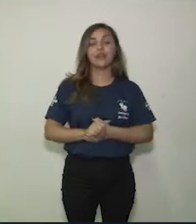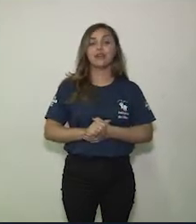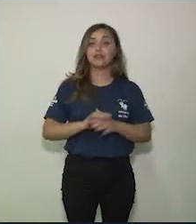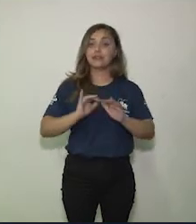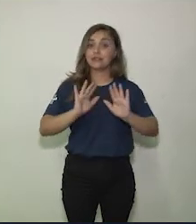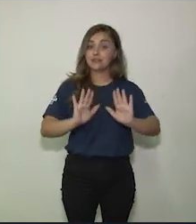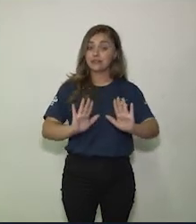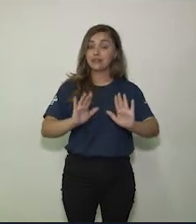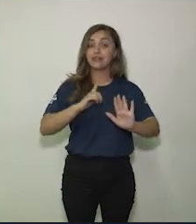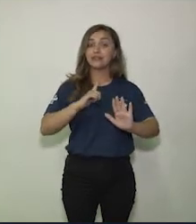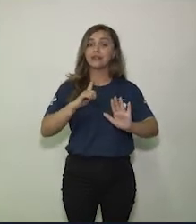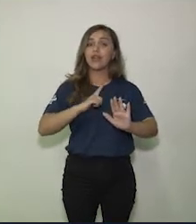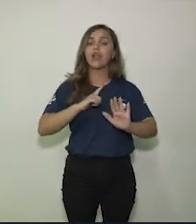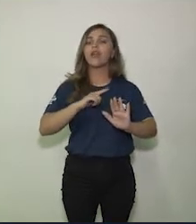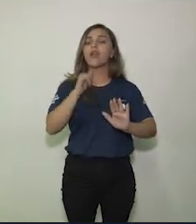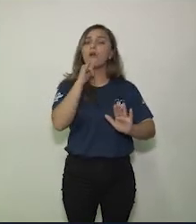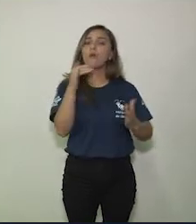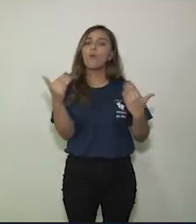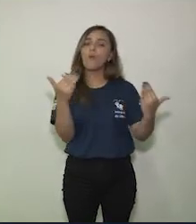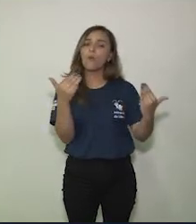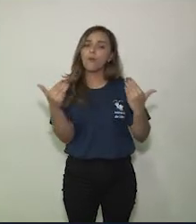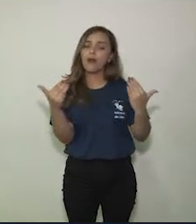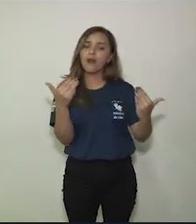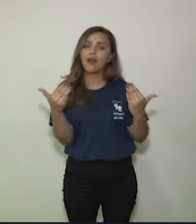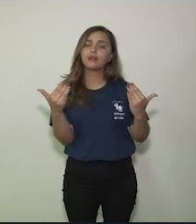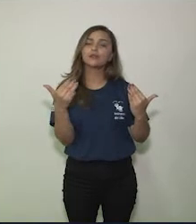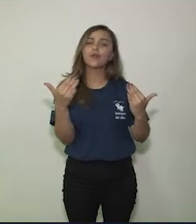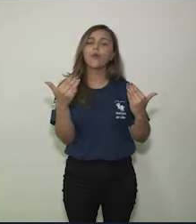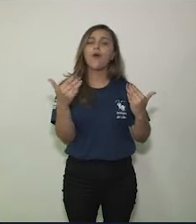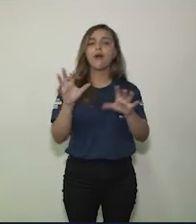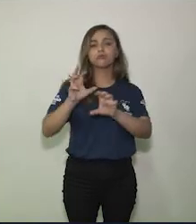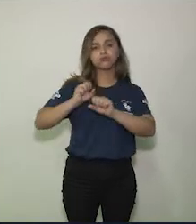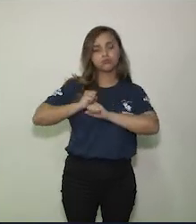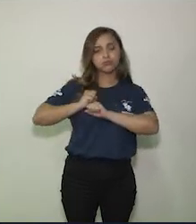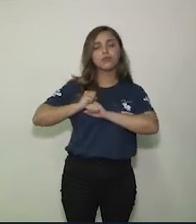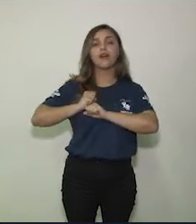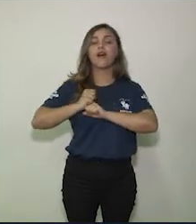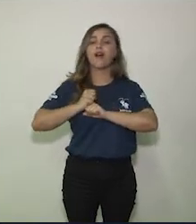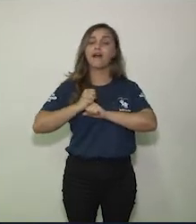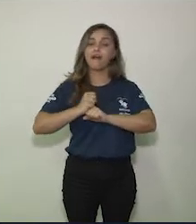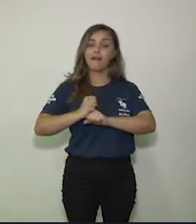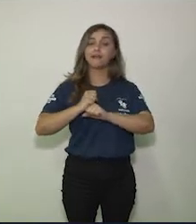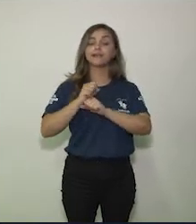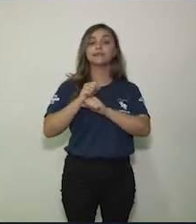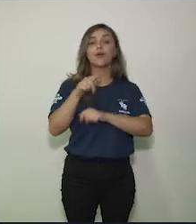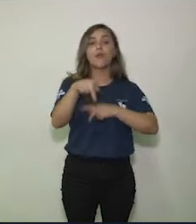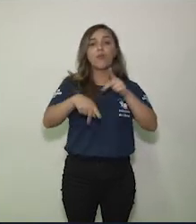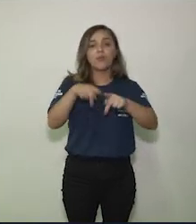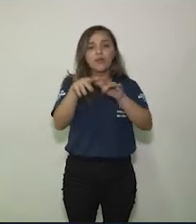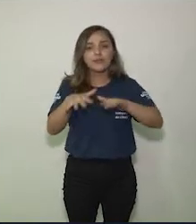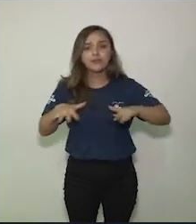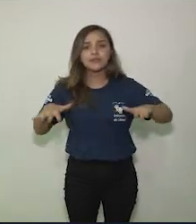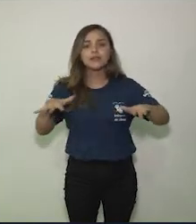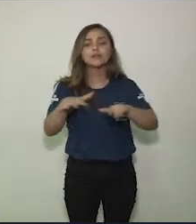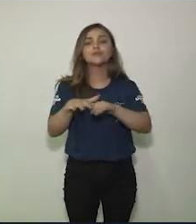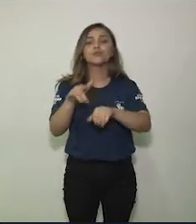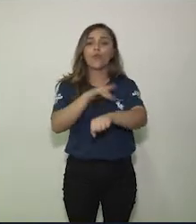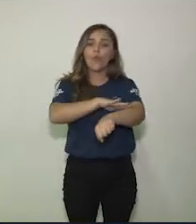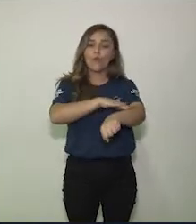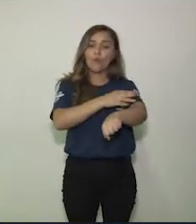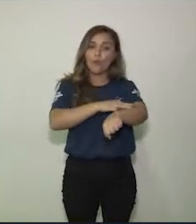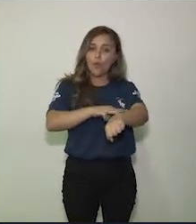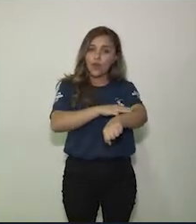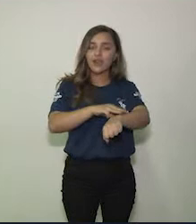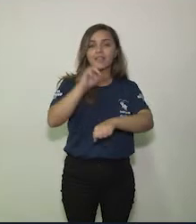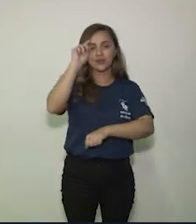Em relação à raça, cor preta e parda, são os mais suscetíveis, são os mais pobres e permanecem sendo